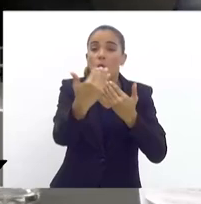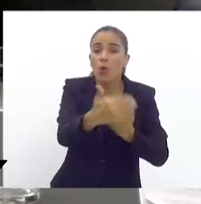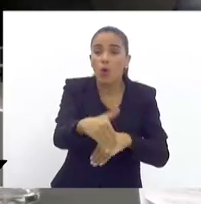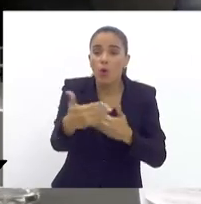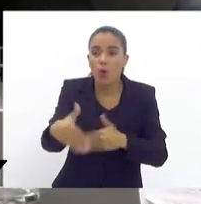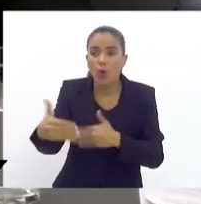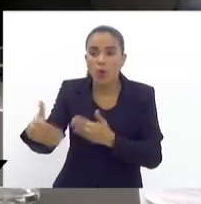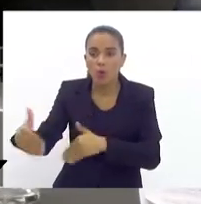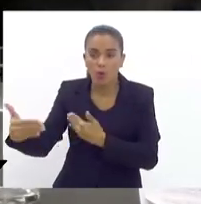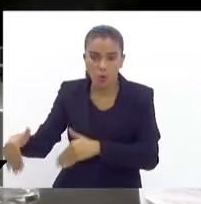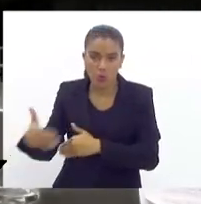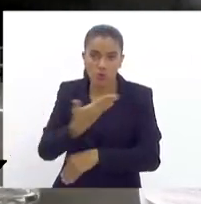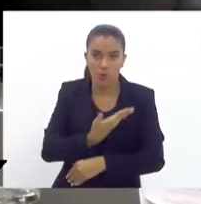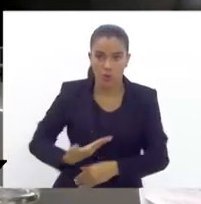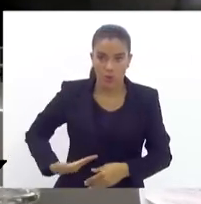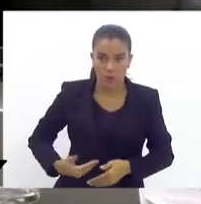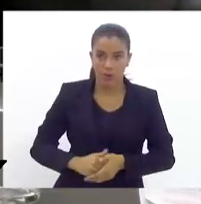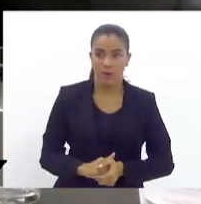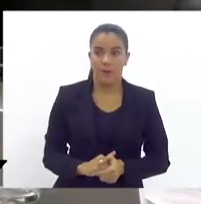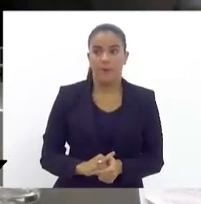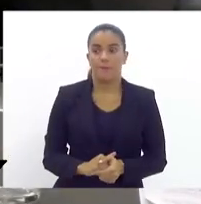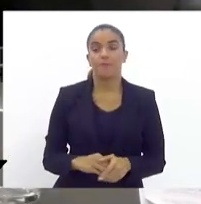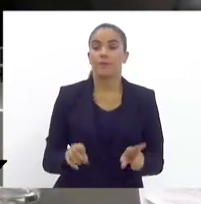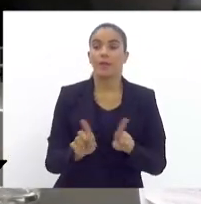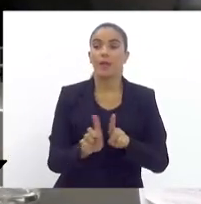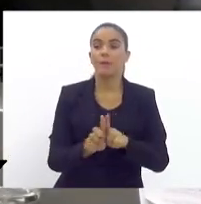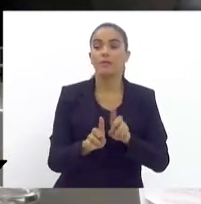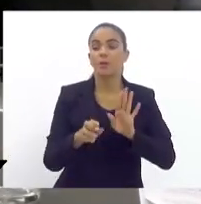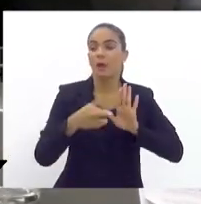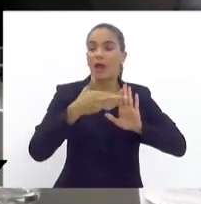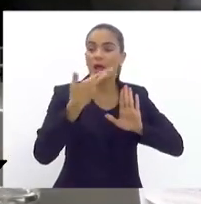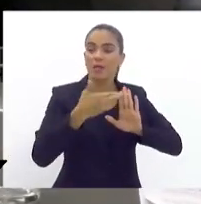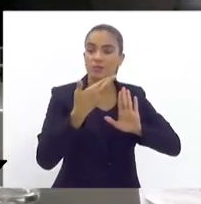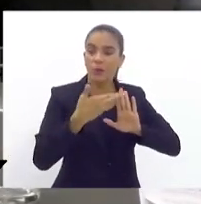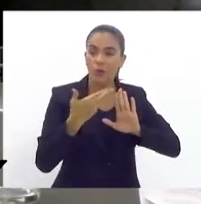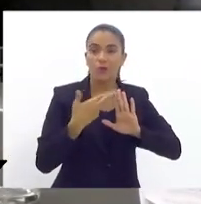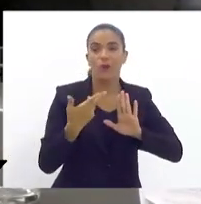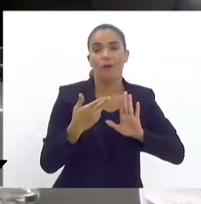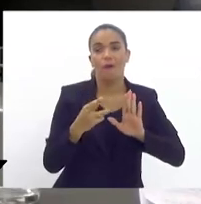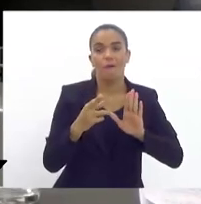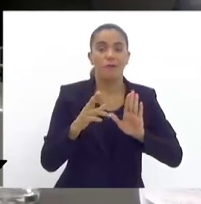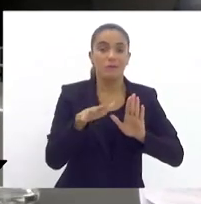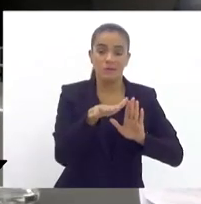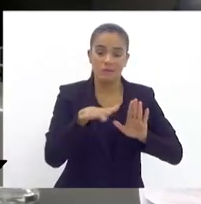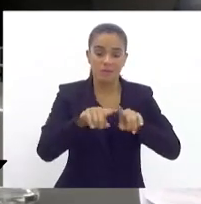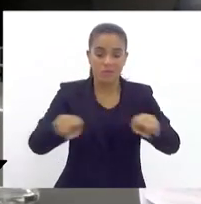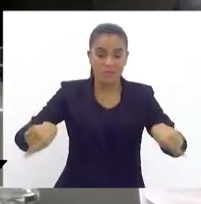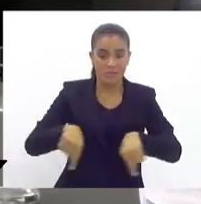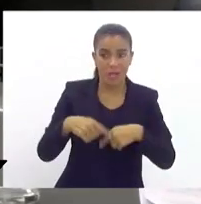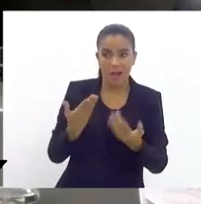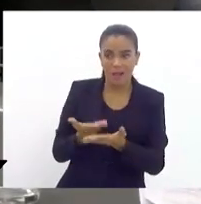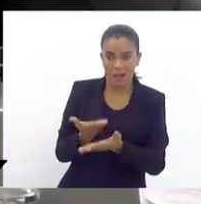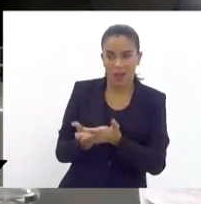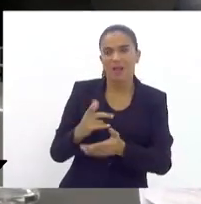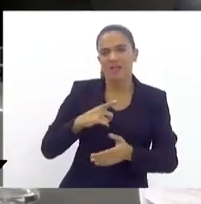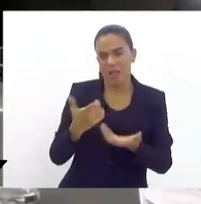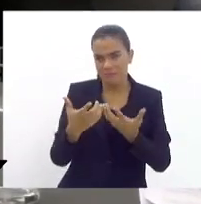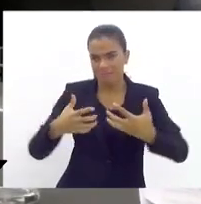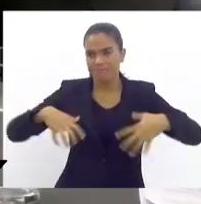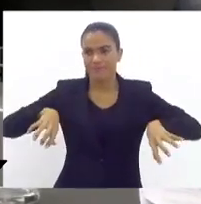público. A resolução do Supremo versa sobre questões de sala de aula. Tem